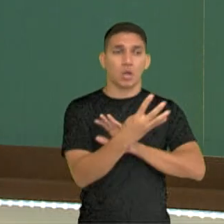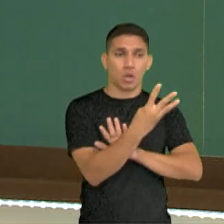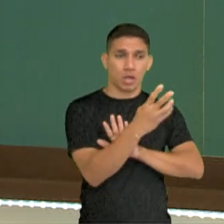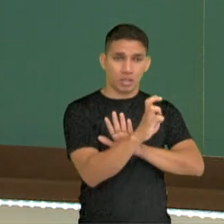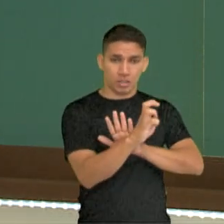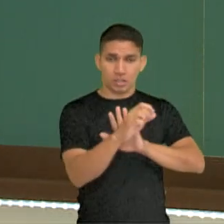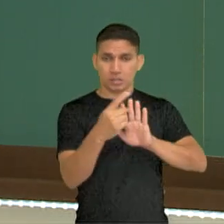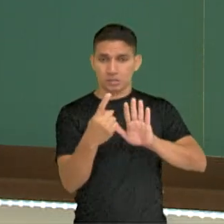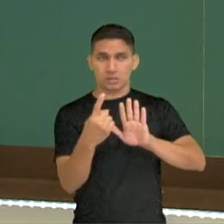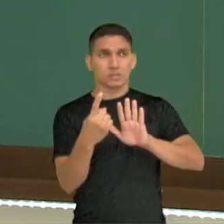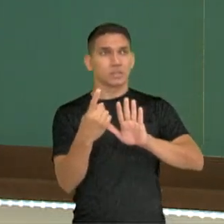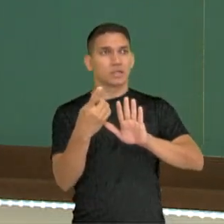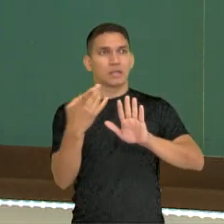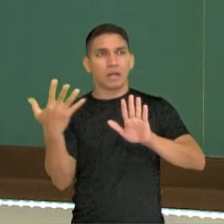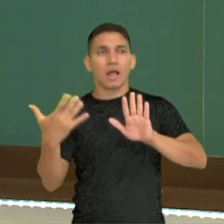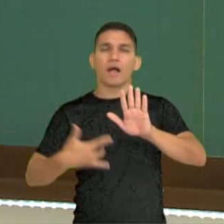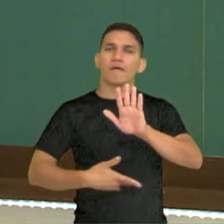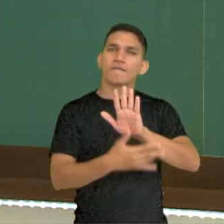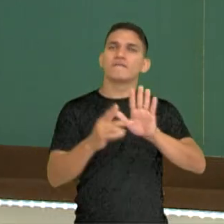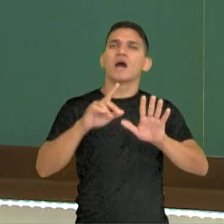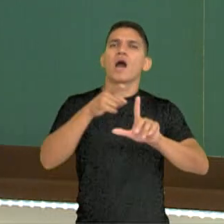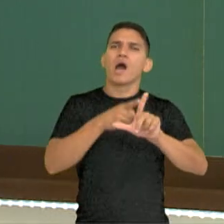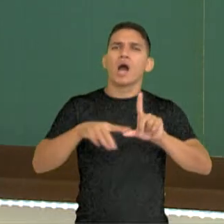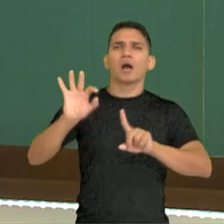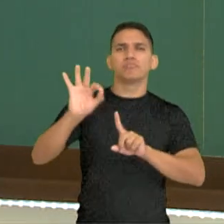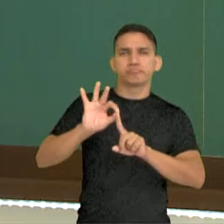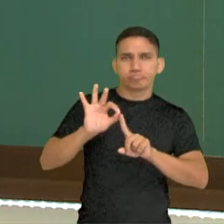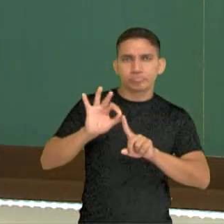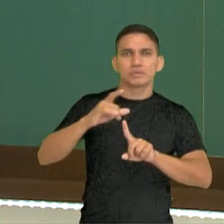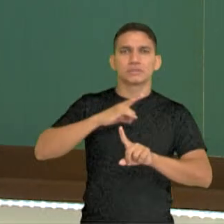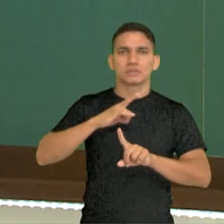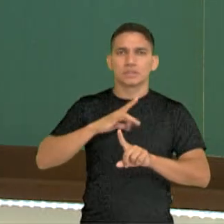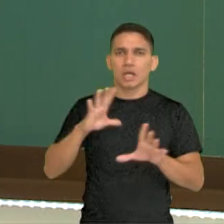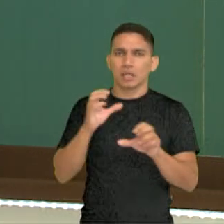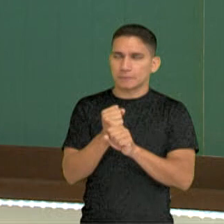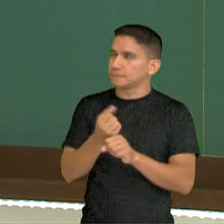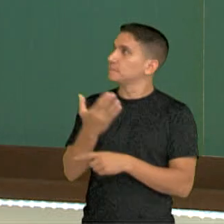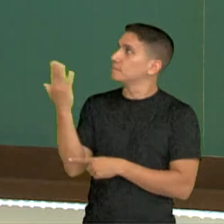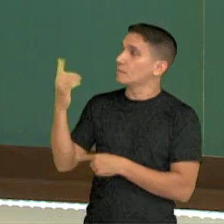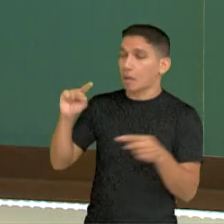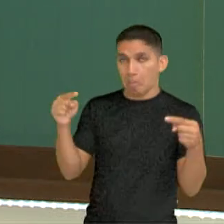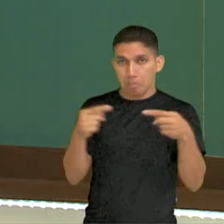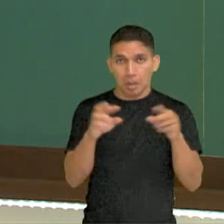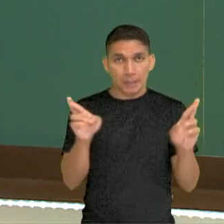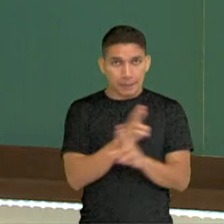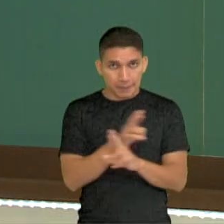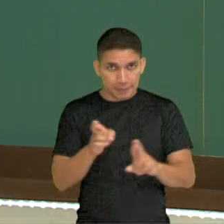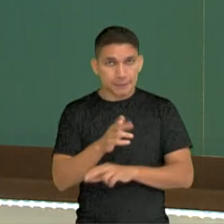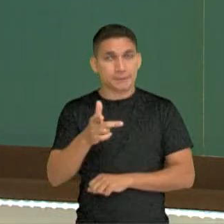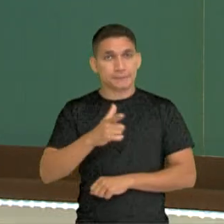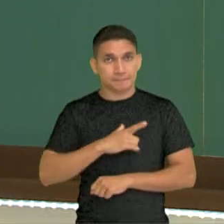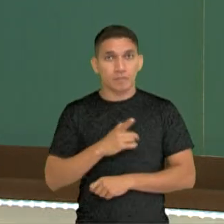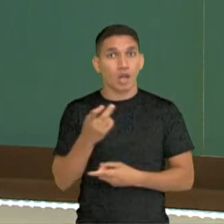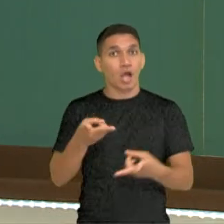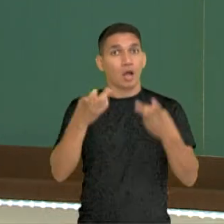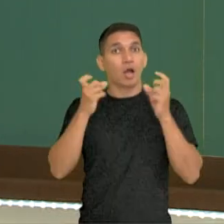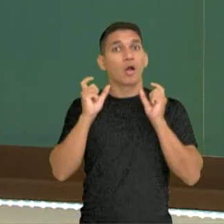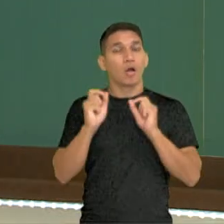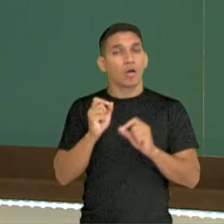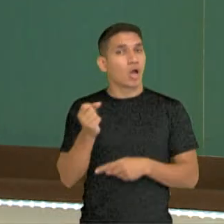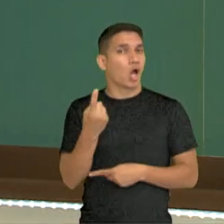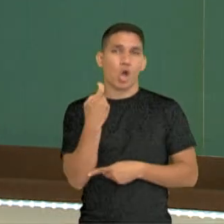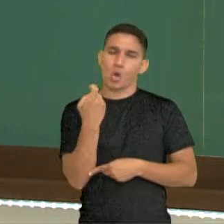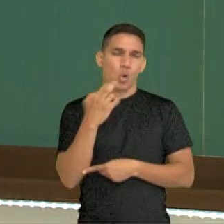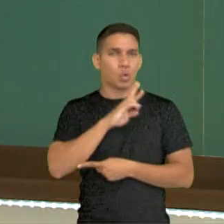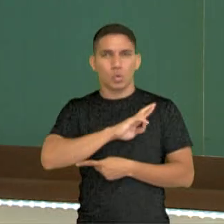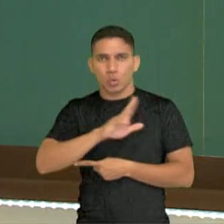135, 225 e 315 graus, que são ângulos correspondentes a ele. Notem que a única coisa que